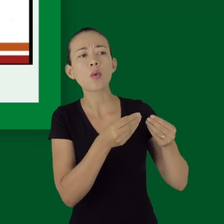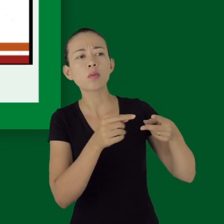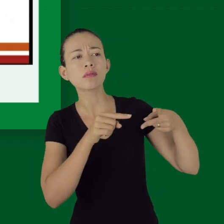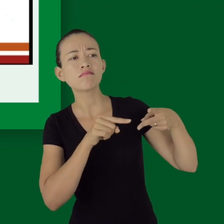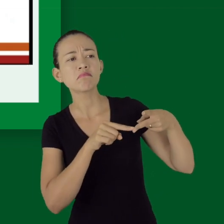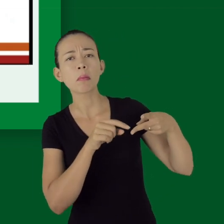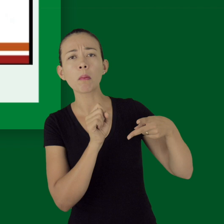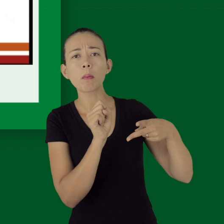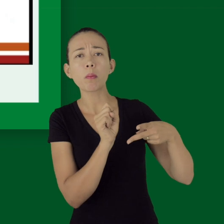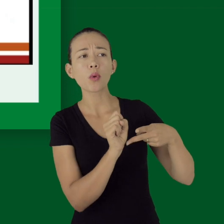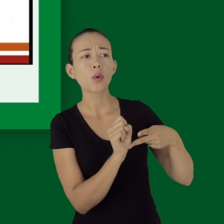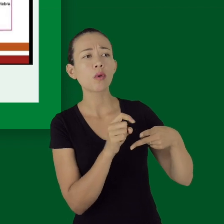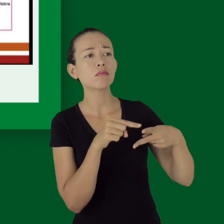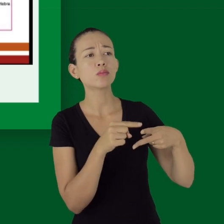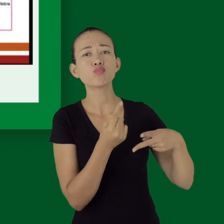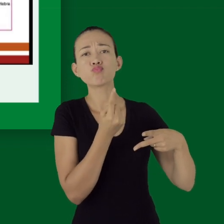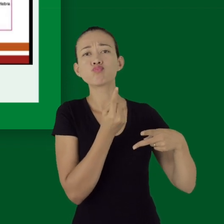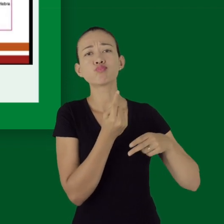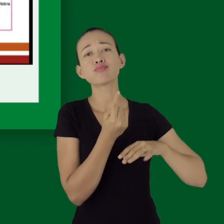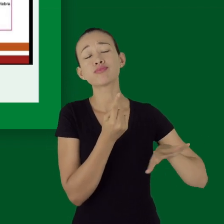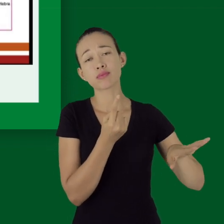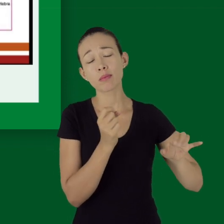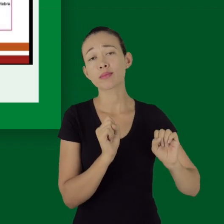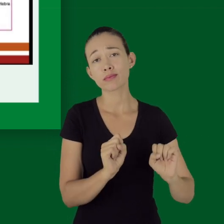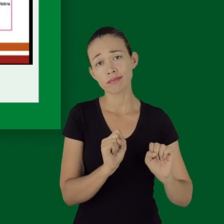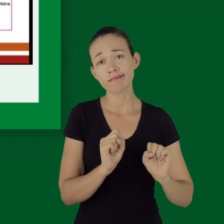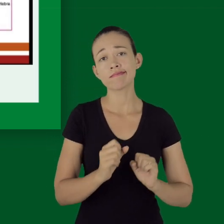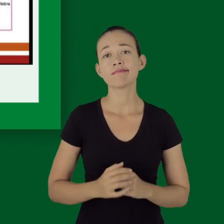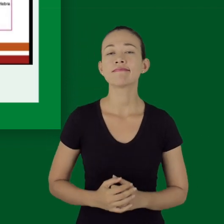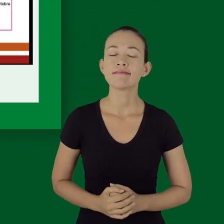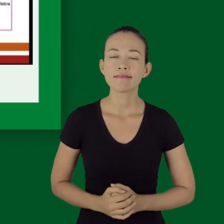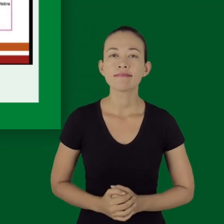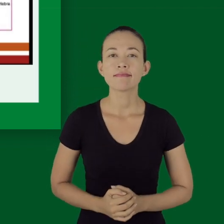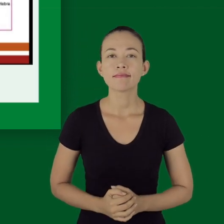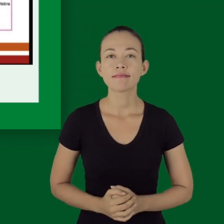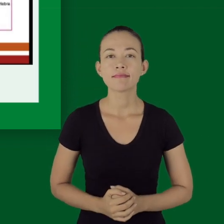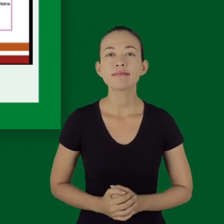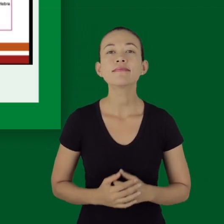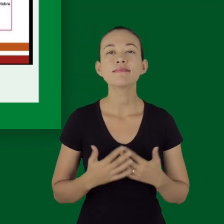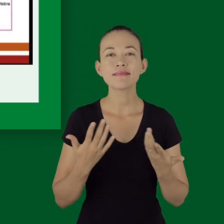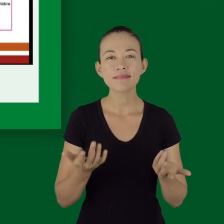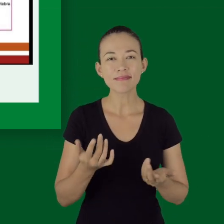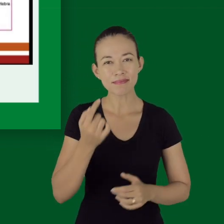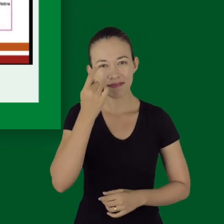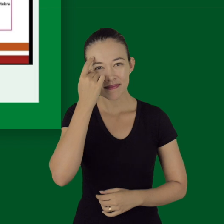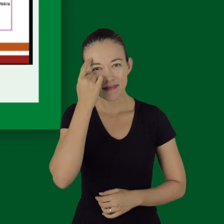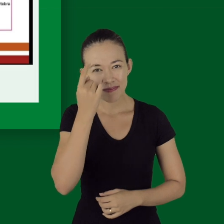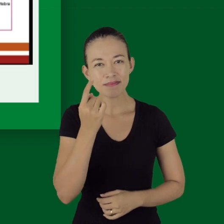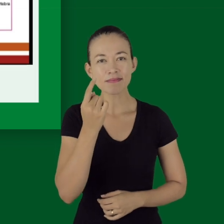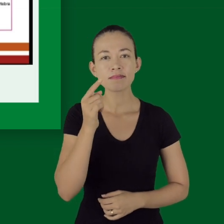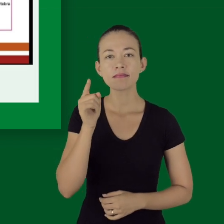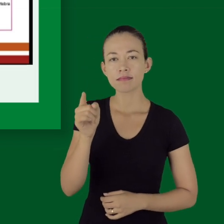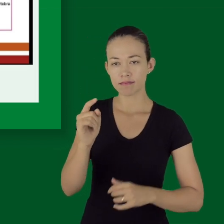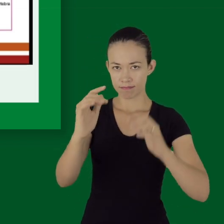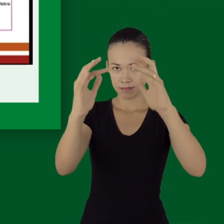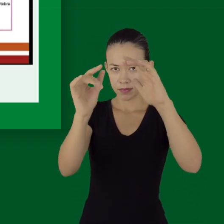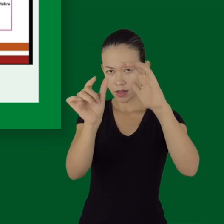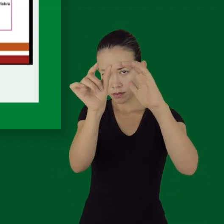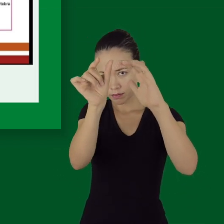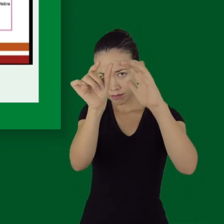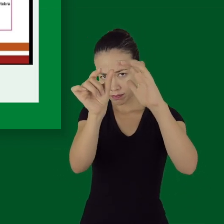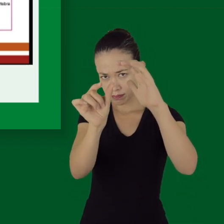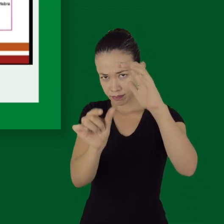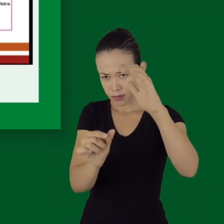parasimpática. Então, entendendo um pouco melhor isso, voltando ainda para a estrutura anatômica lá da coluna vertebral, nós temos esse